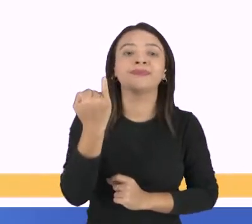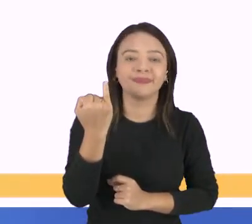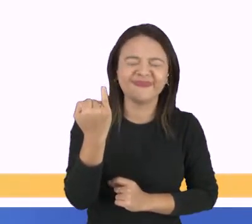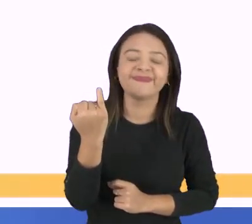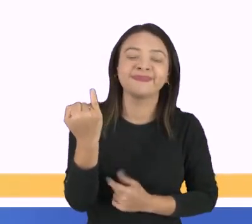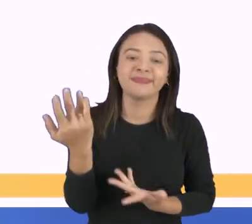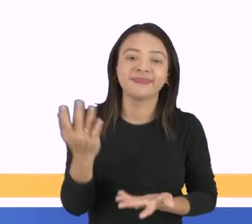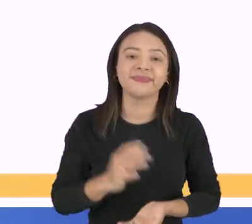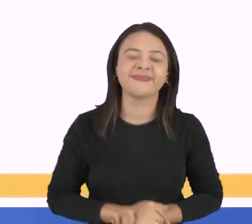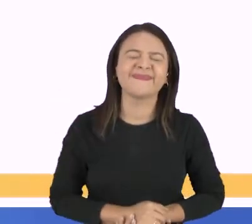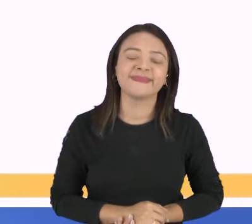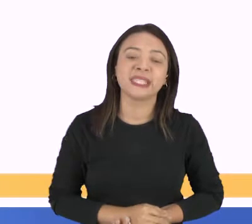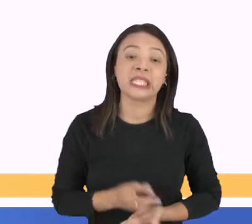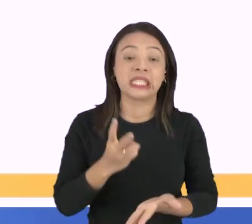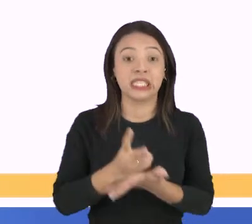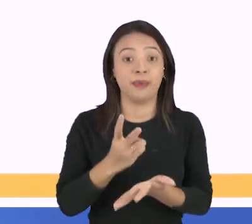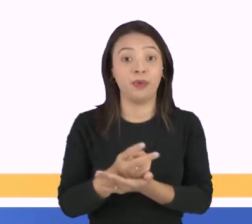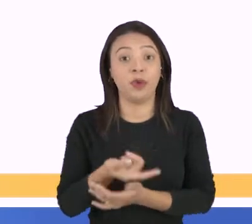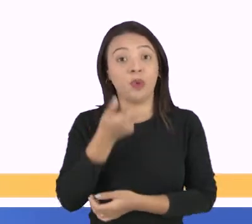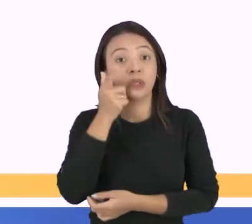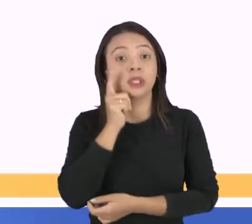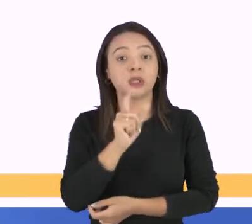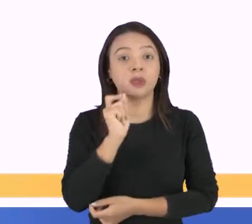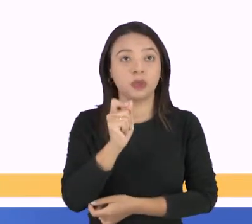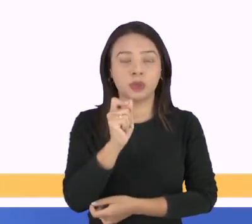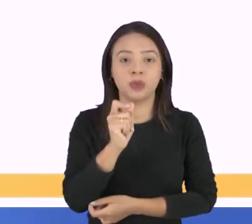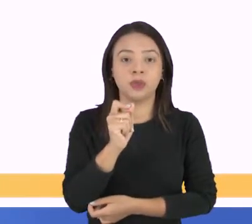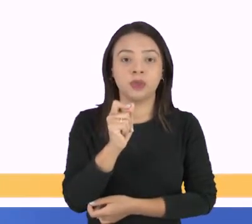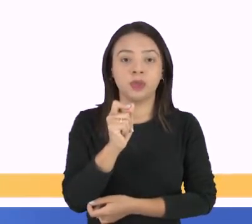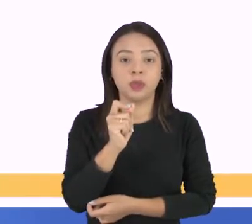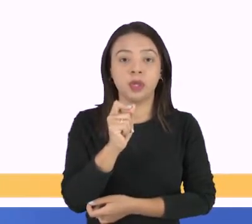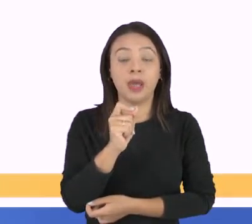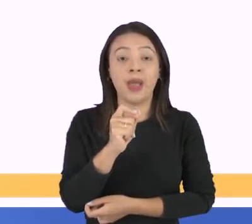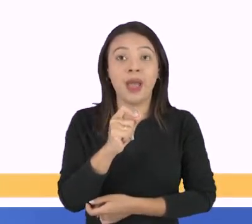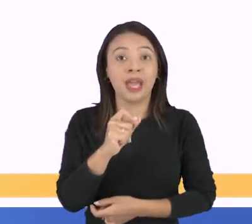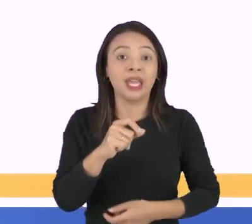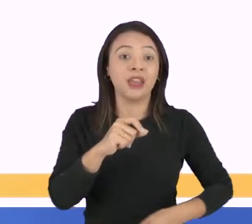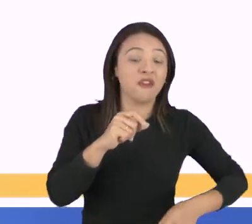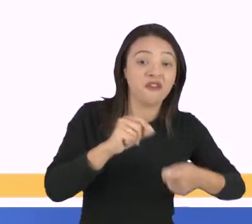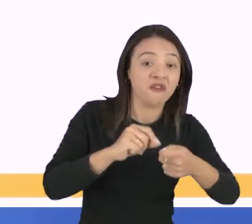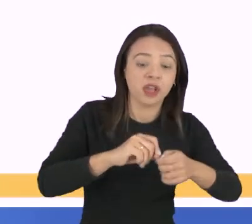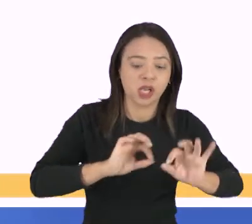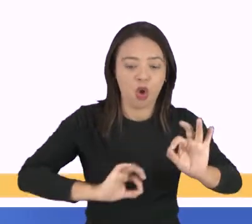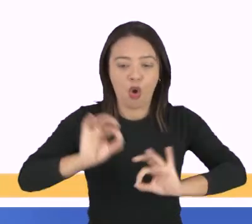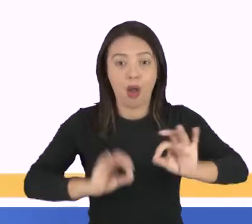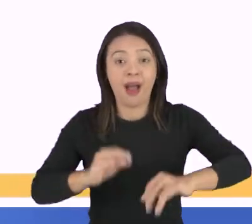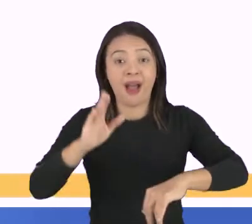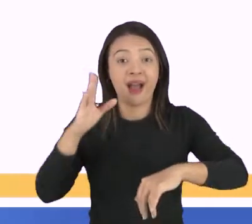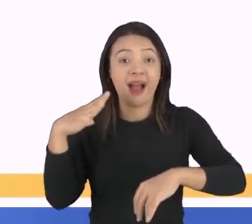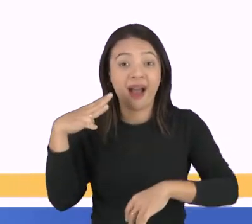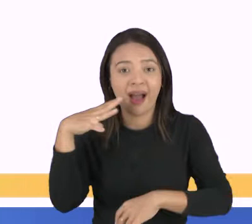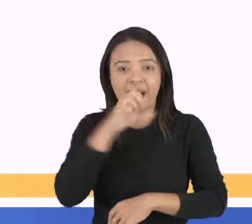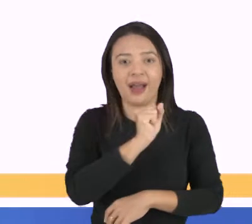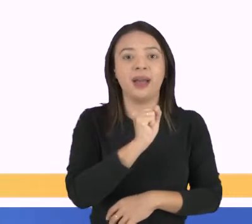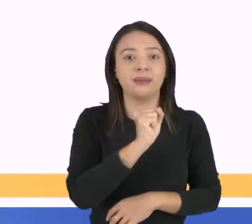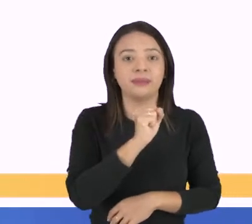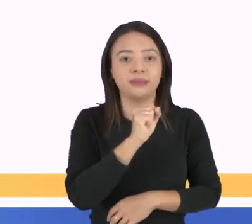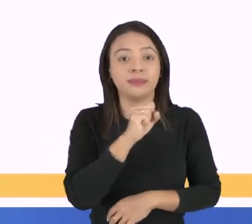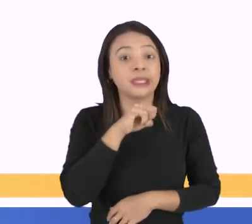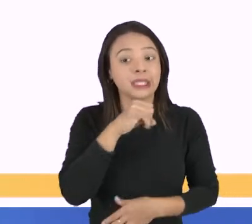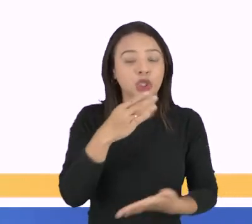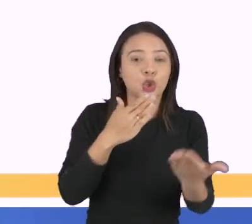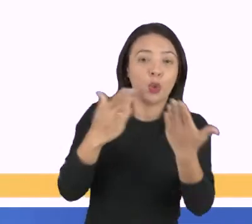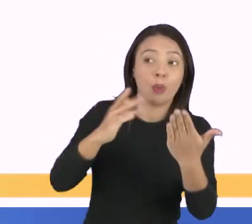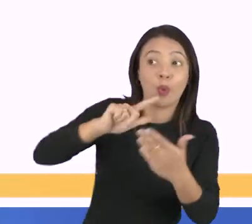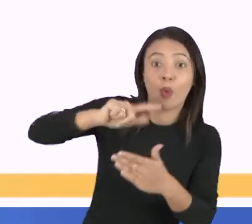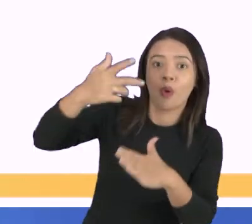Então, quanto mais se conseguia tornar uma operação mais rápida na concorrência com os demais que estavam